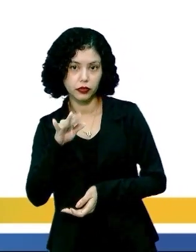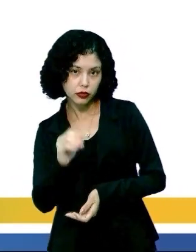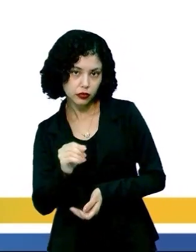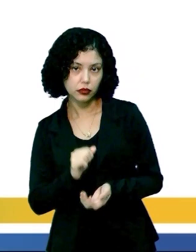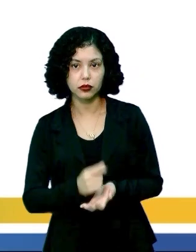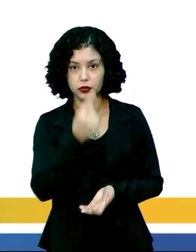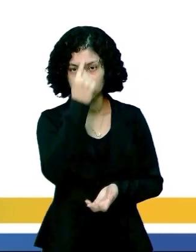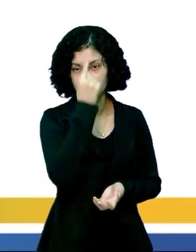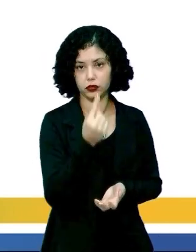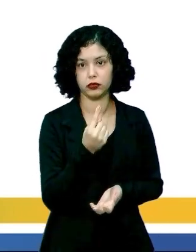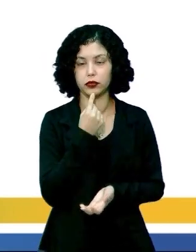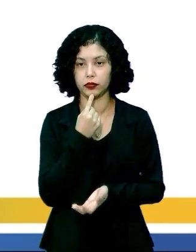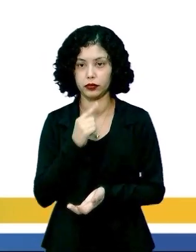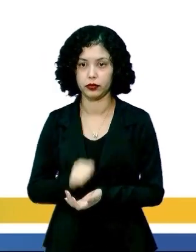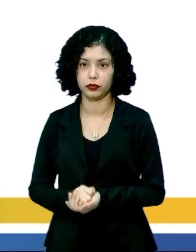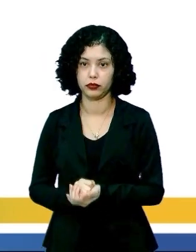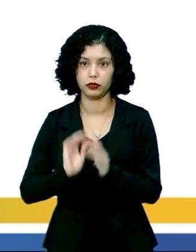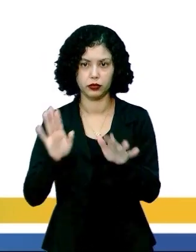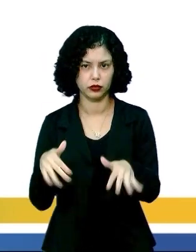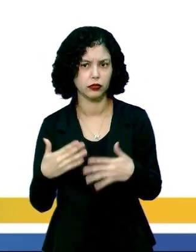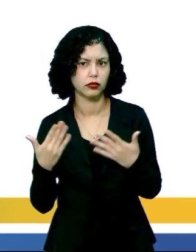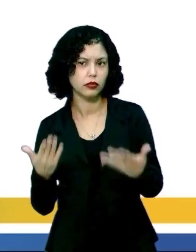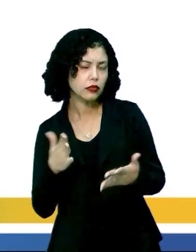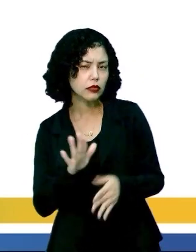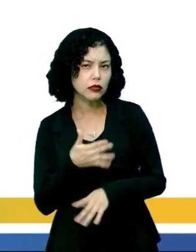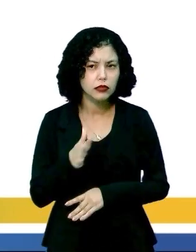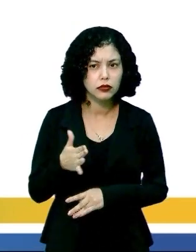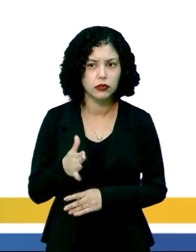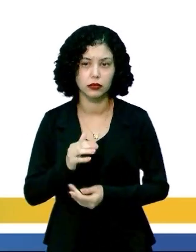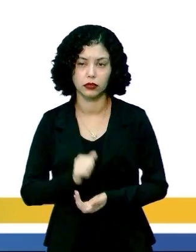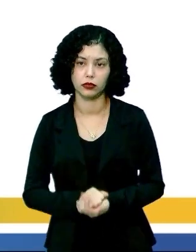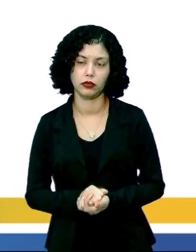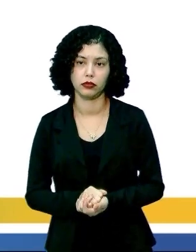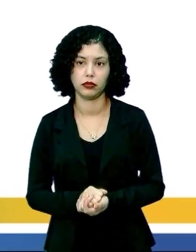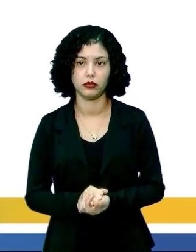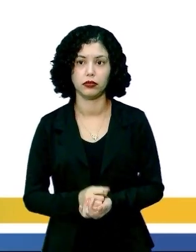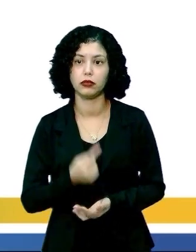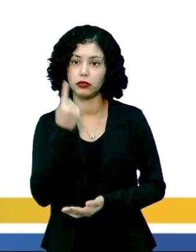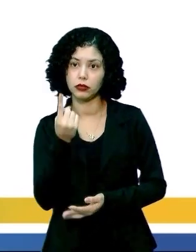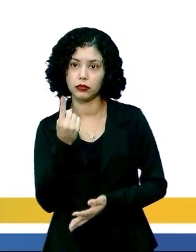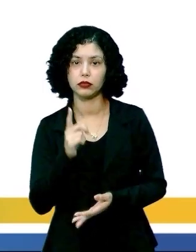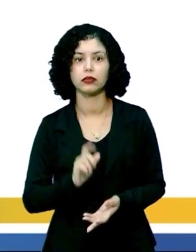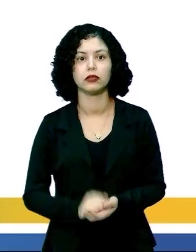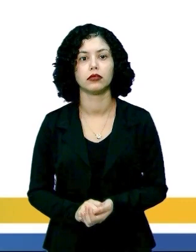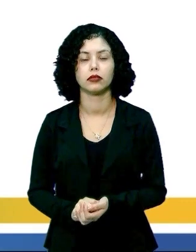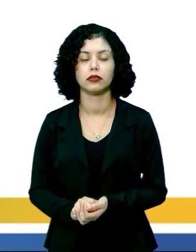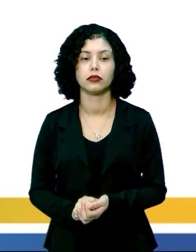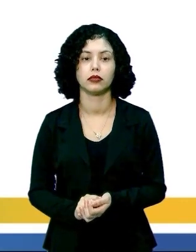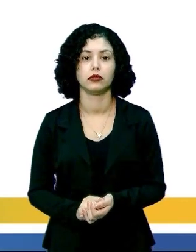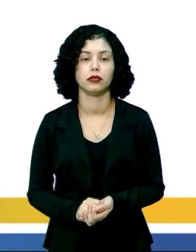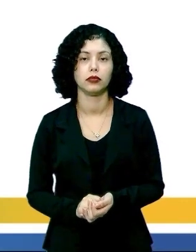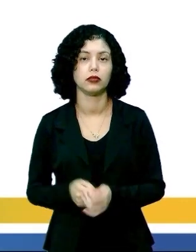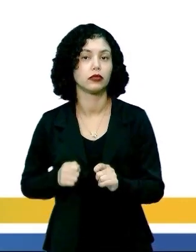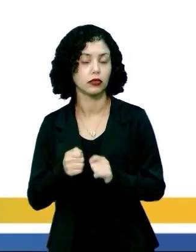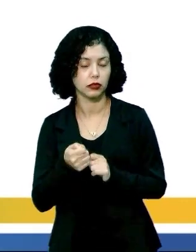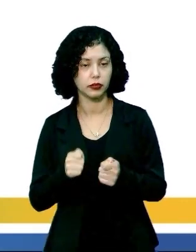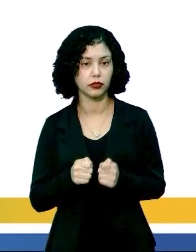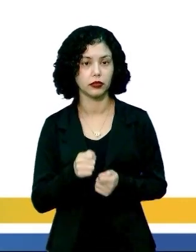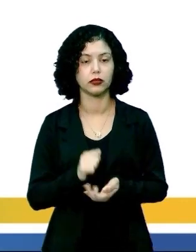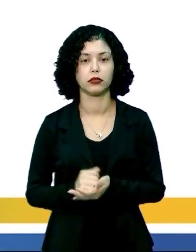do contradomínio são imagem de pelo menos um elemento do